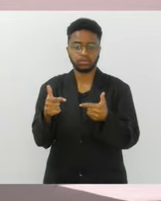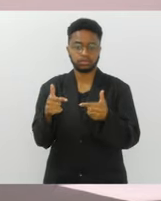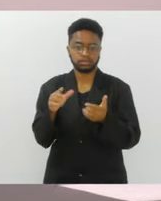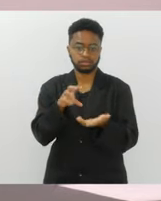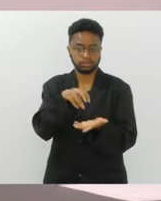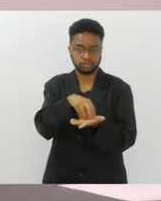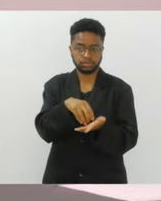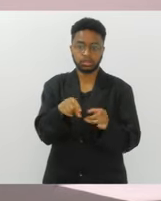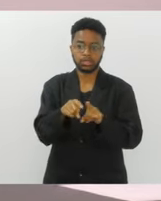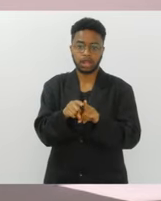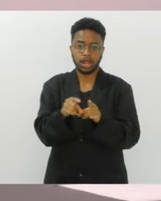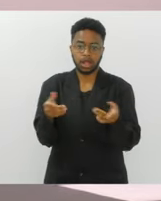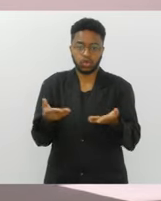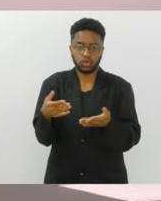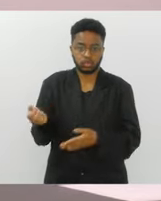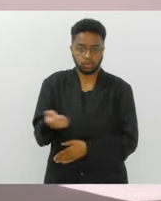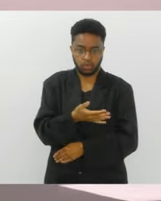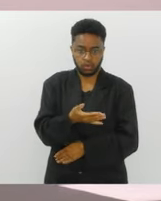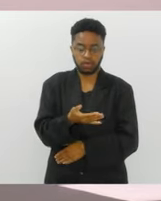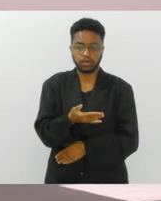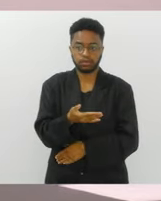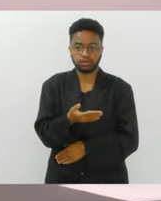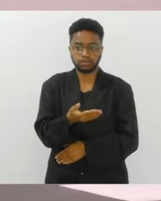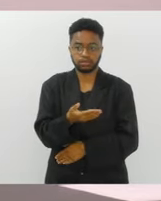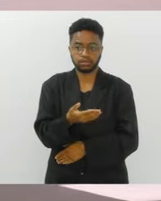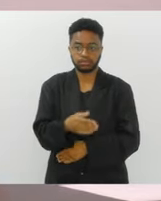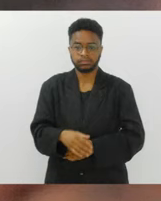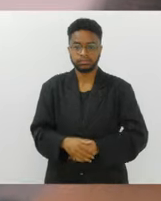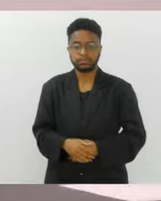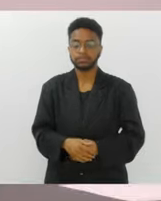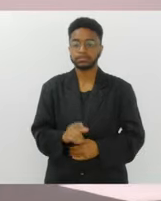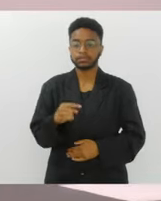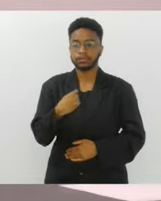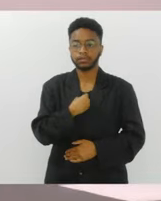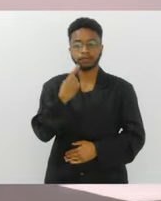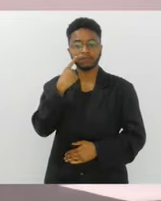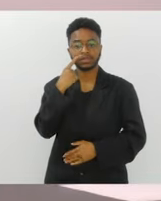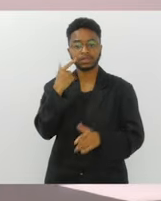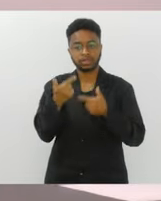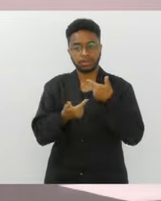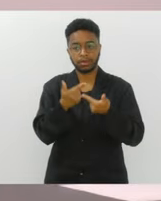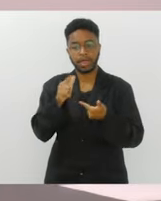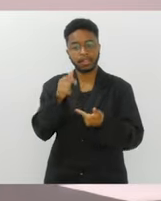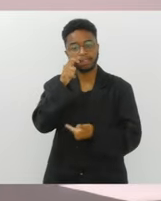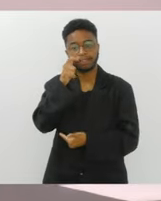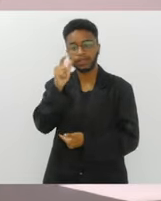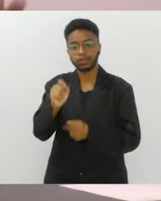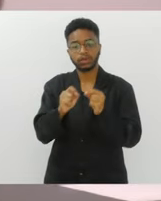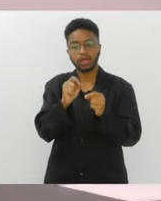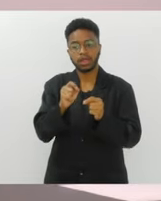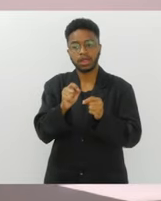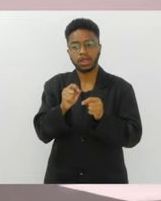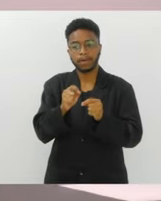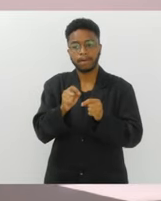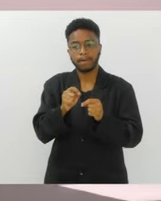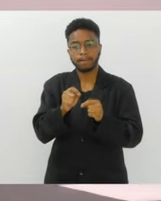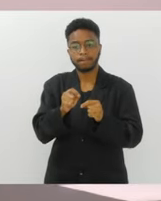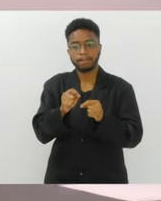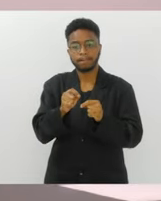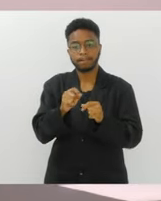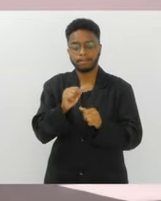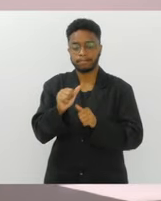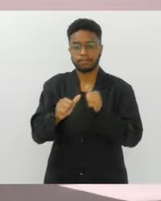reguladora, agora uma nova, tá, uma nova composição, e vendo aqui esse trabalho, interessante, né, essa modernização da